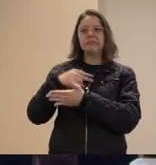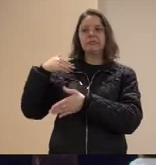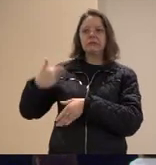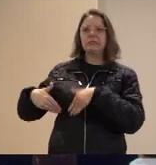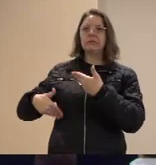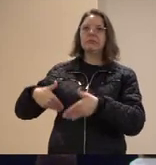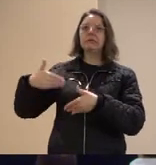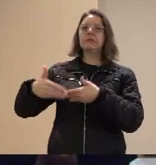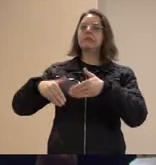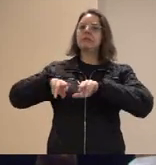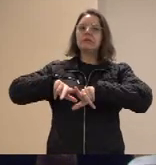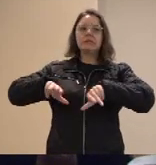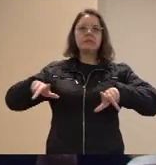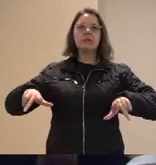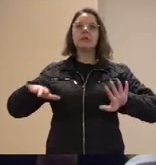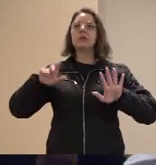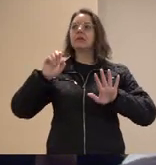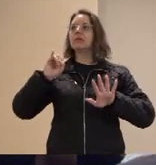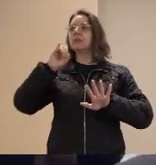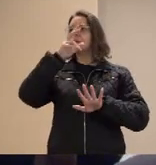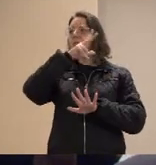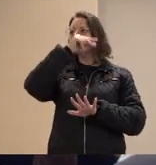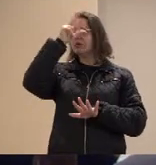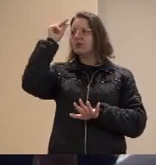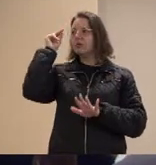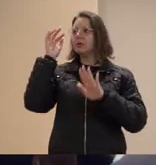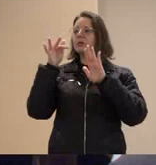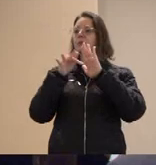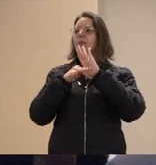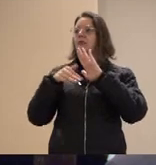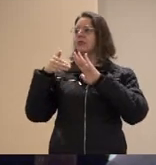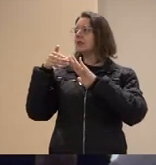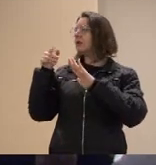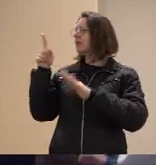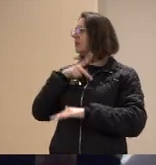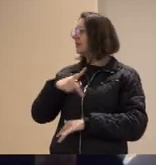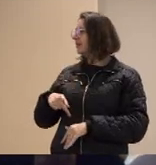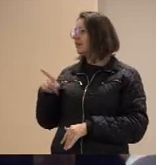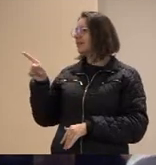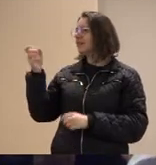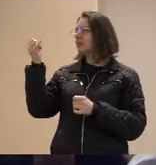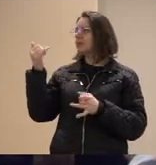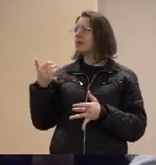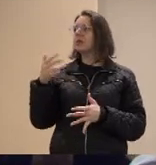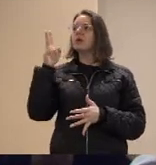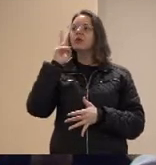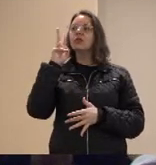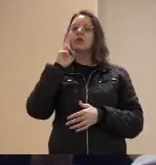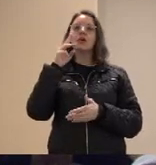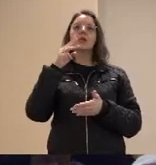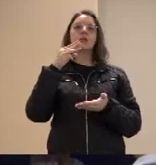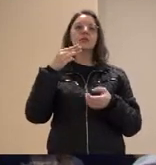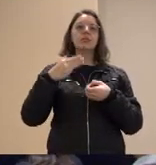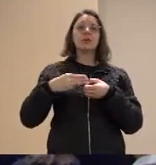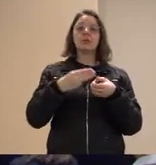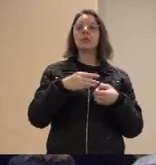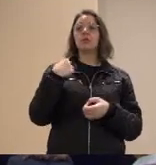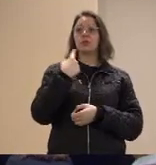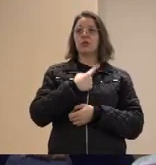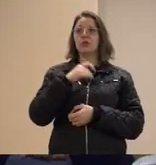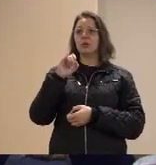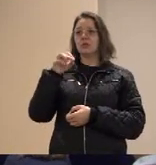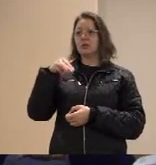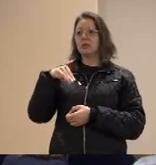com isso. Quando o prefeito, o presidente da FECAM, fala que tudo estoura nos municípios, nós, em Buia, um município